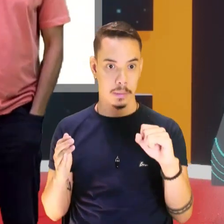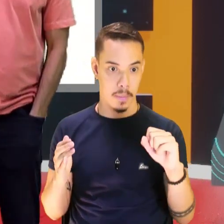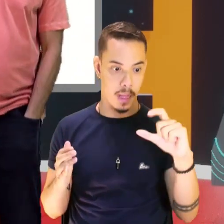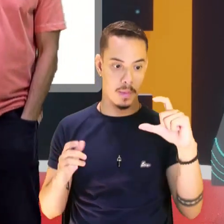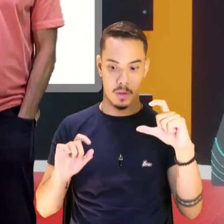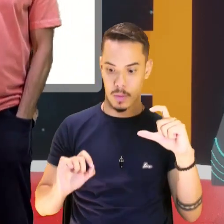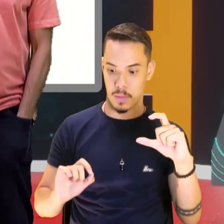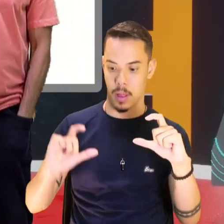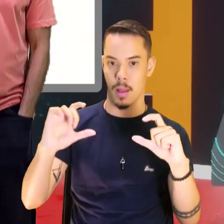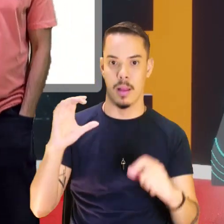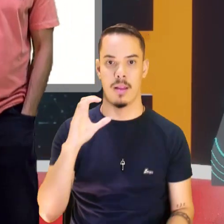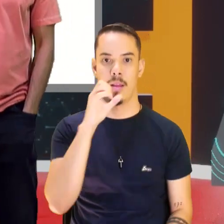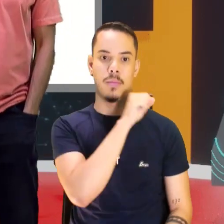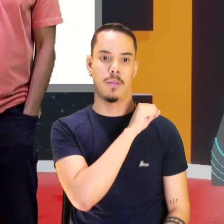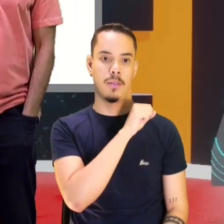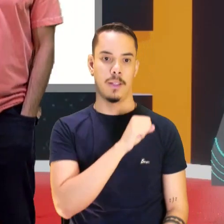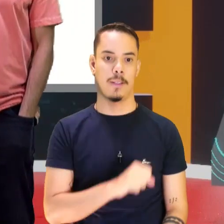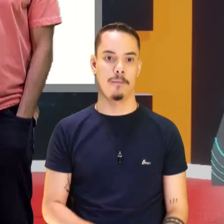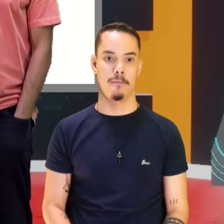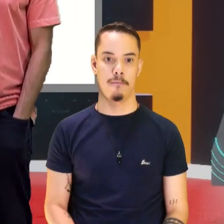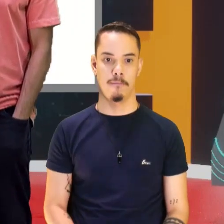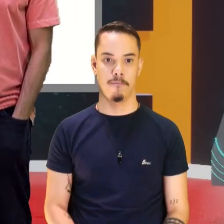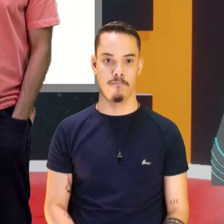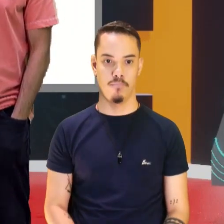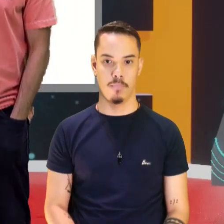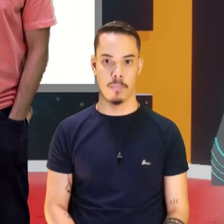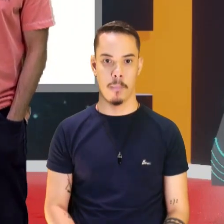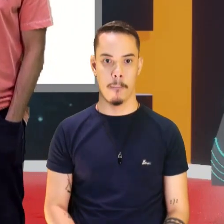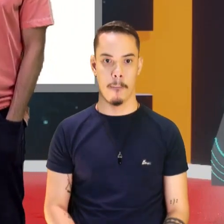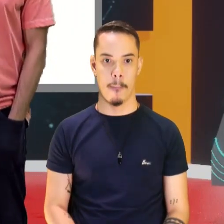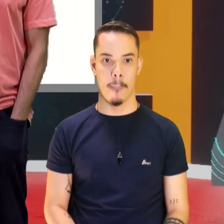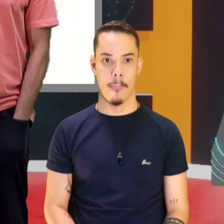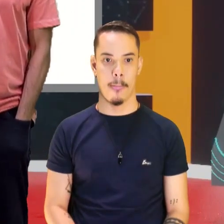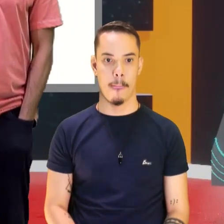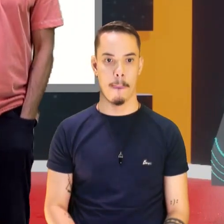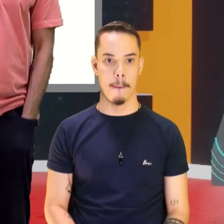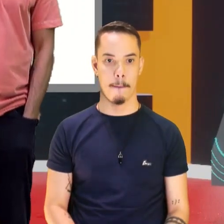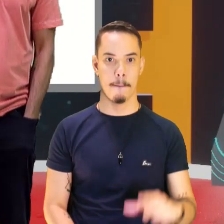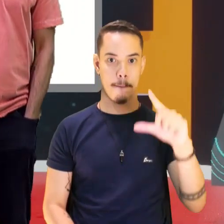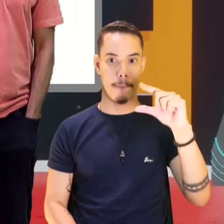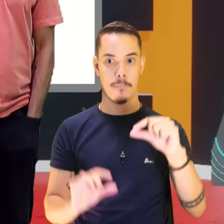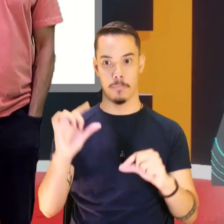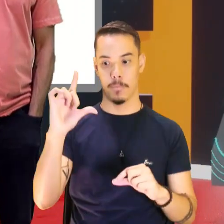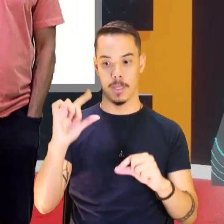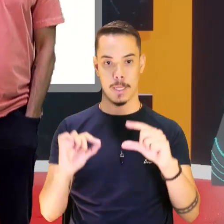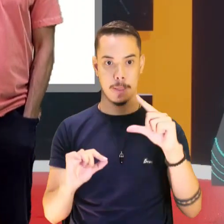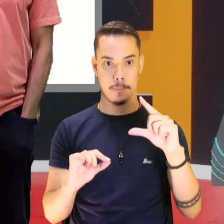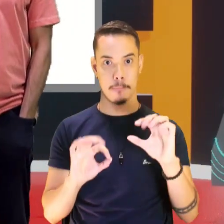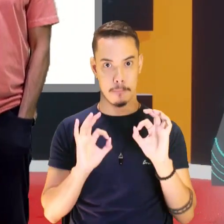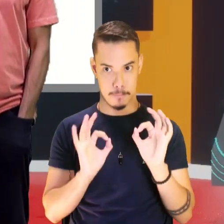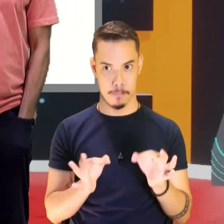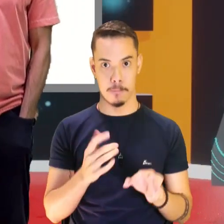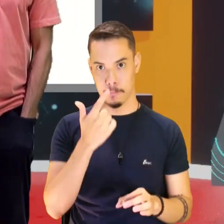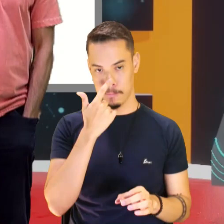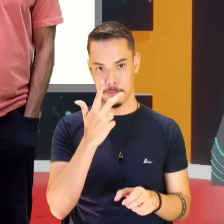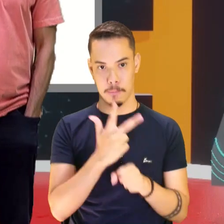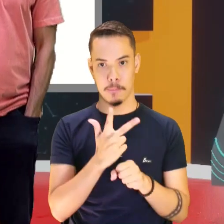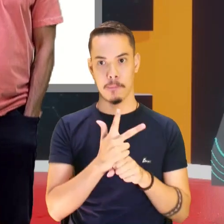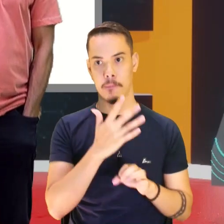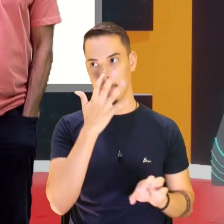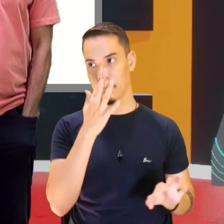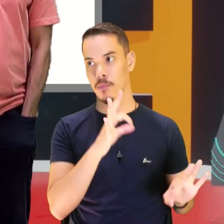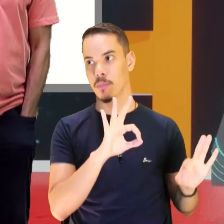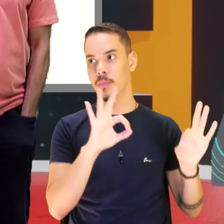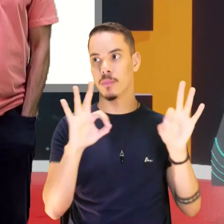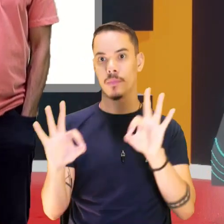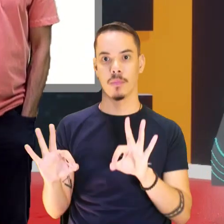Mais pessoas vai fazer em menos tempo. Tá? Então, a gente vai ver um vídeo que mostra aí